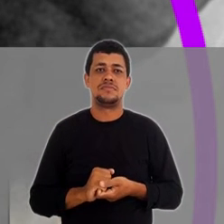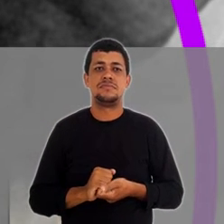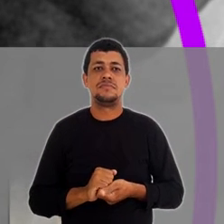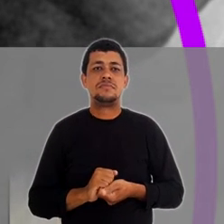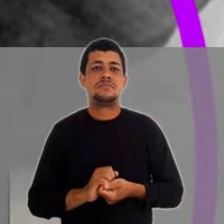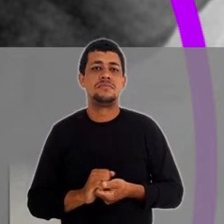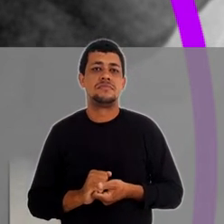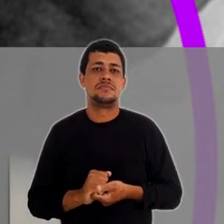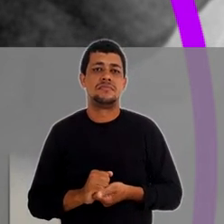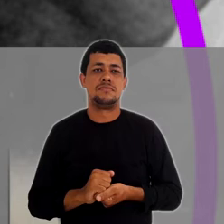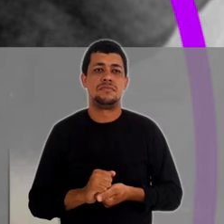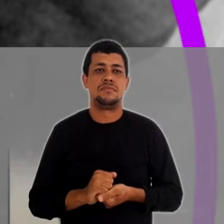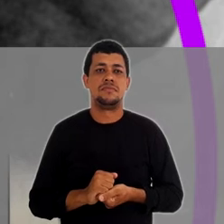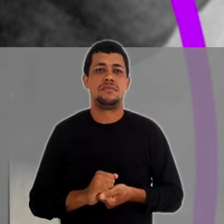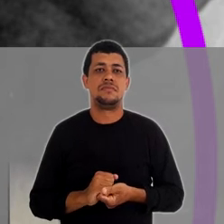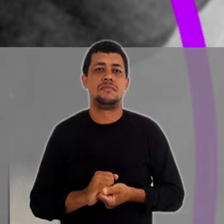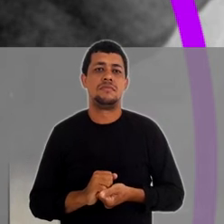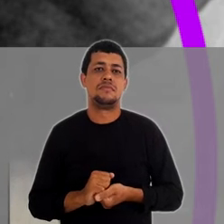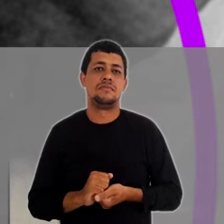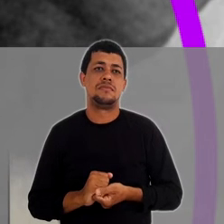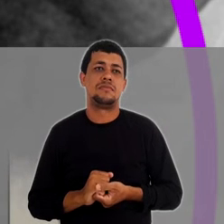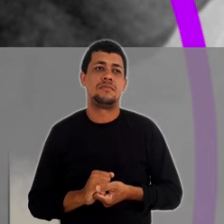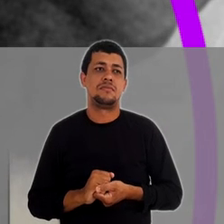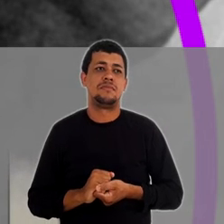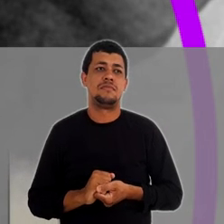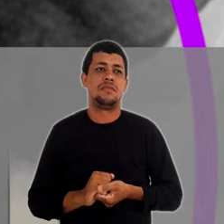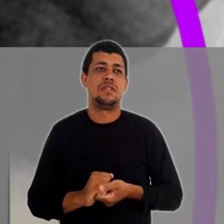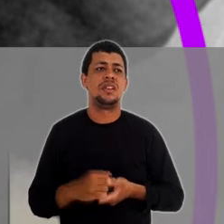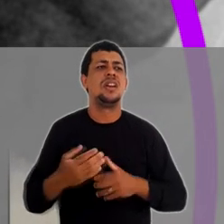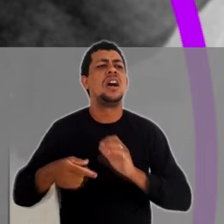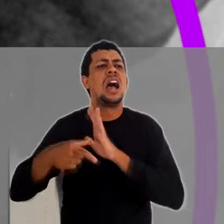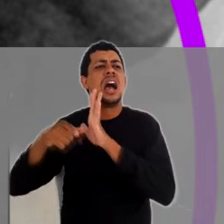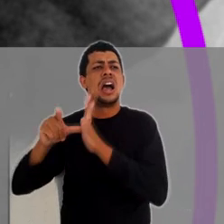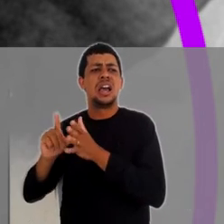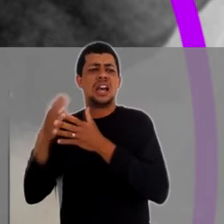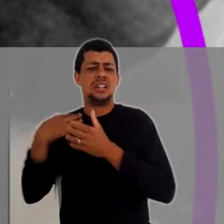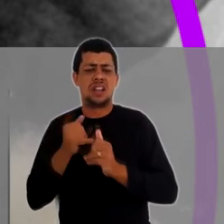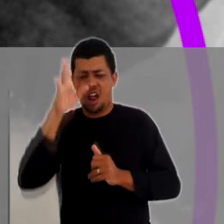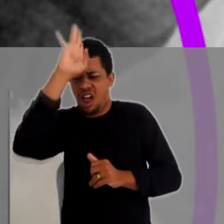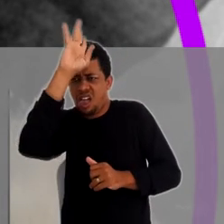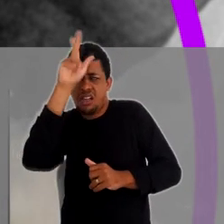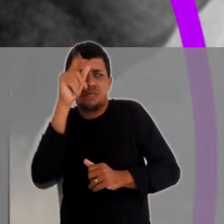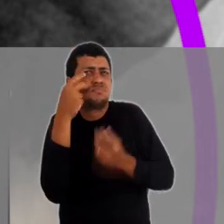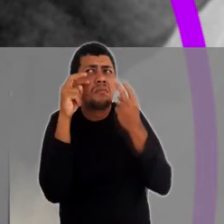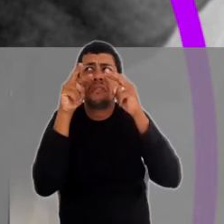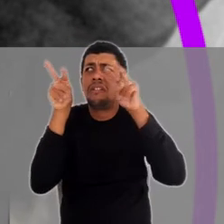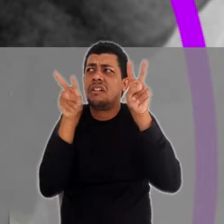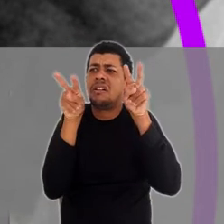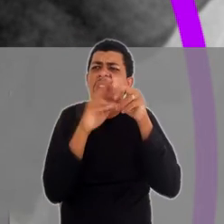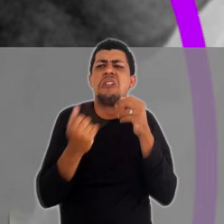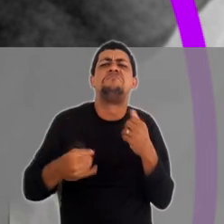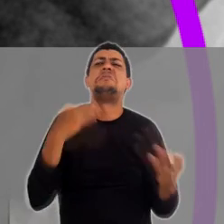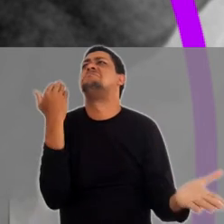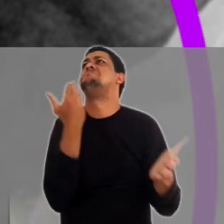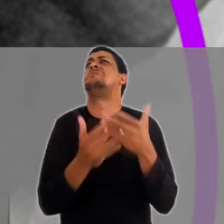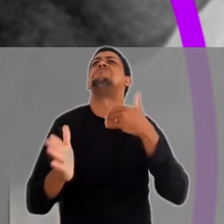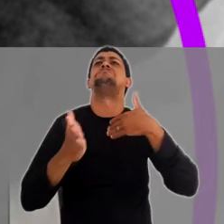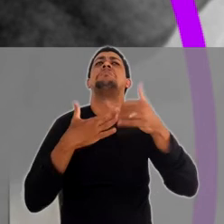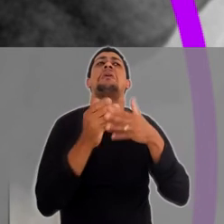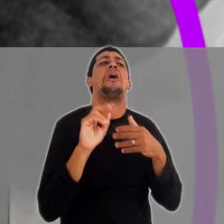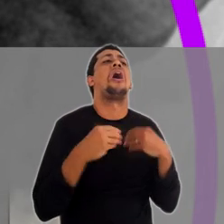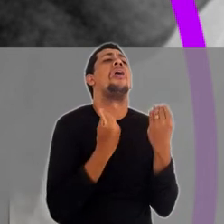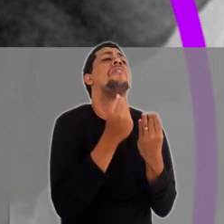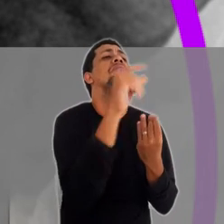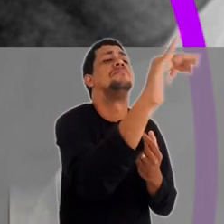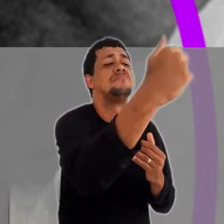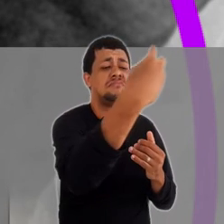por aí. Gatos desgrenhados e galinhas vesgas. Pouco me importa como